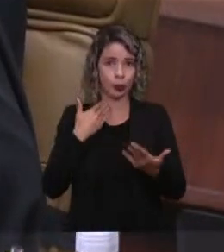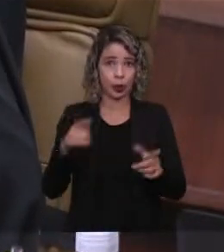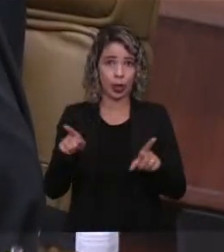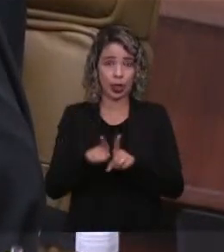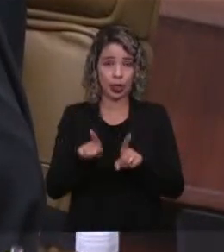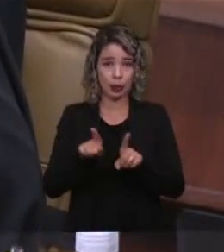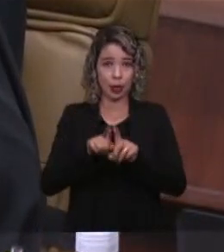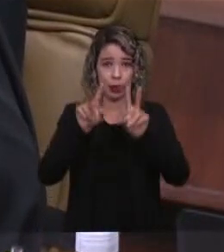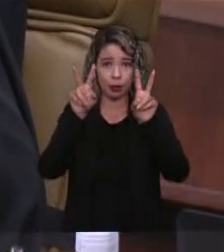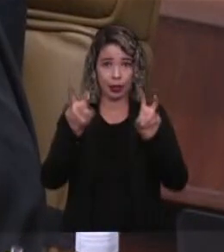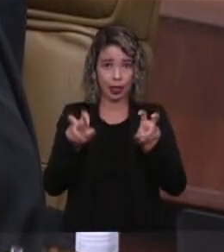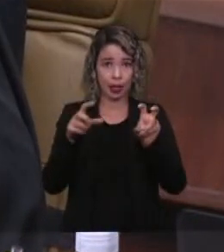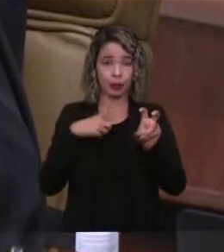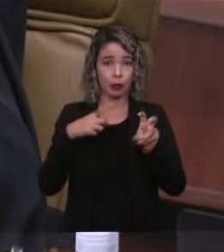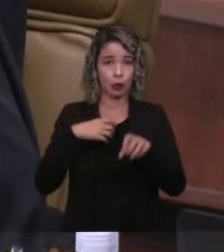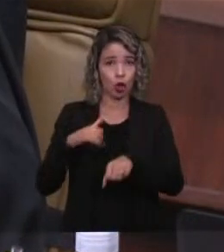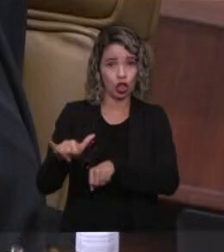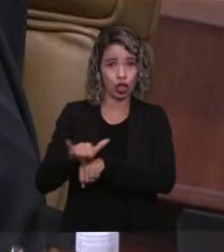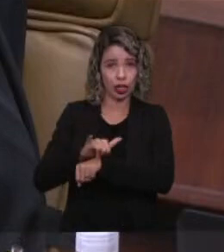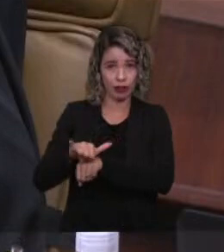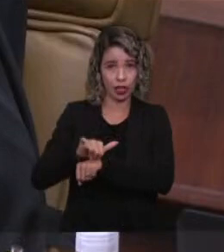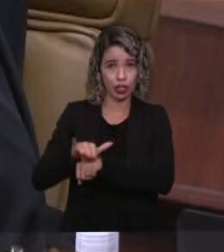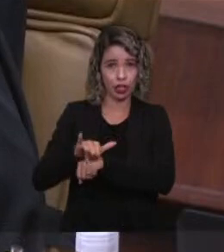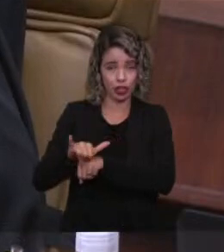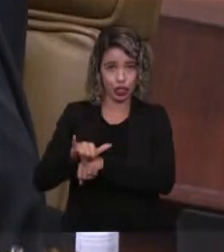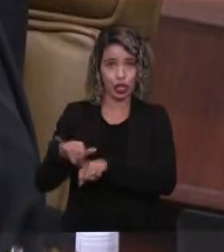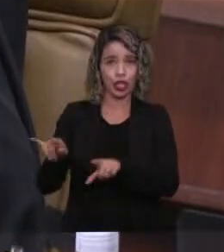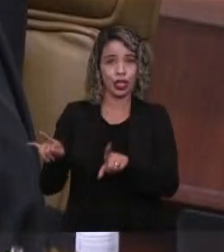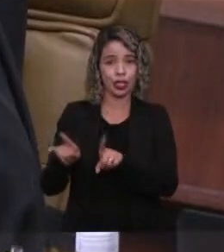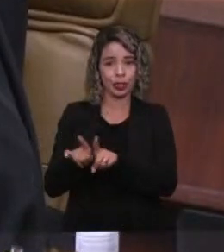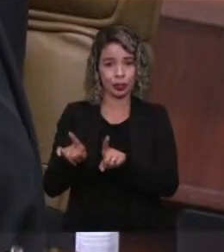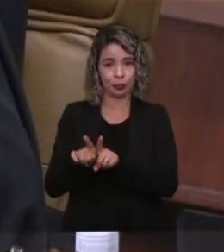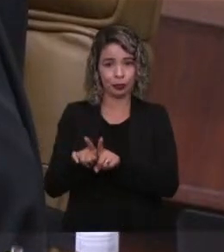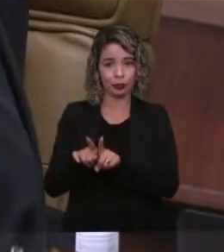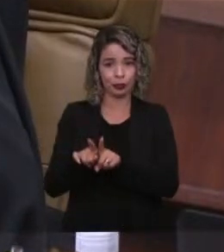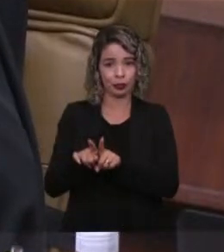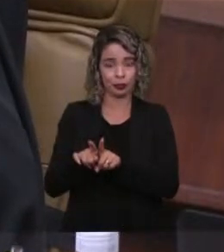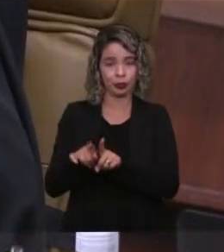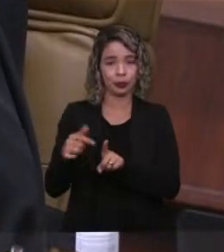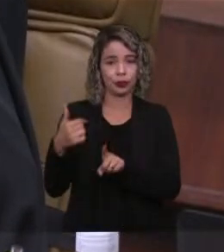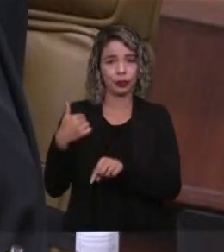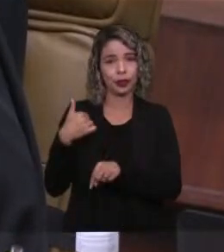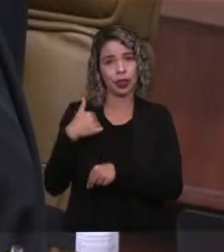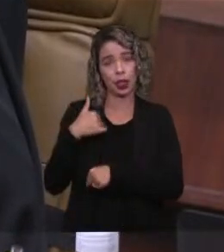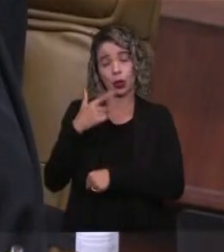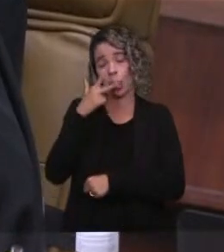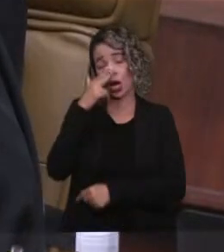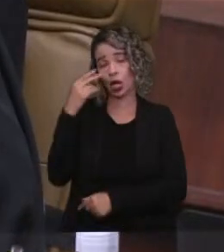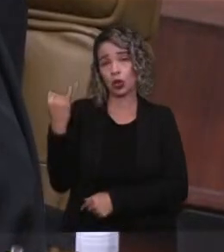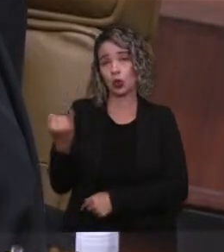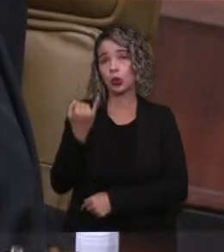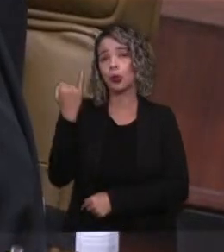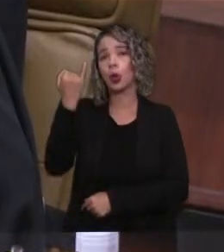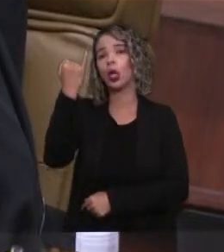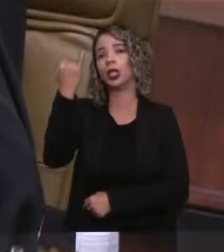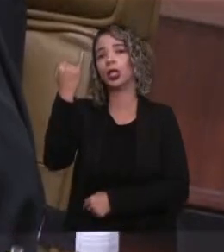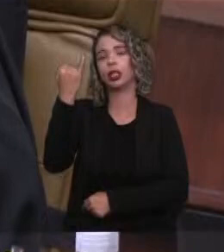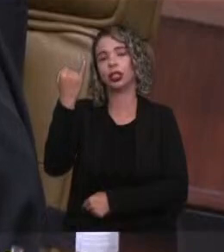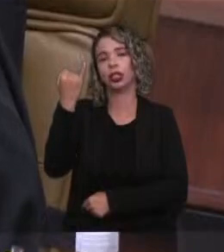respeito do delito de lavagem de dinheiro, e aqui entendo um ponto substancial de